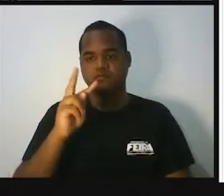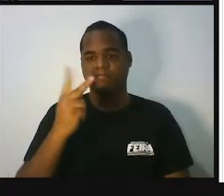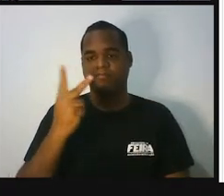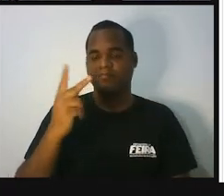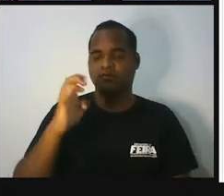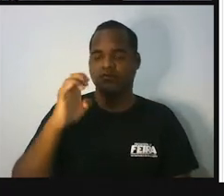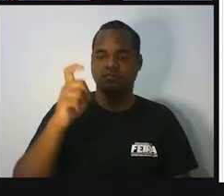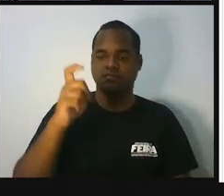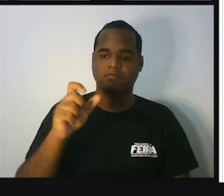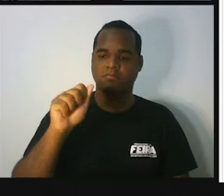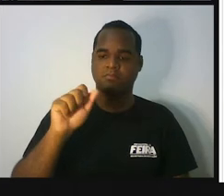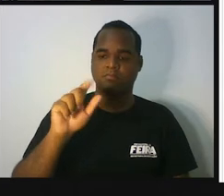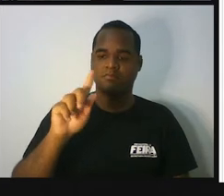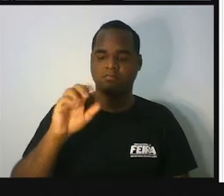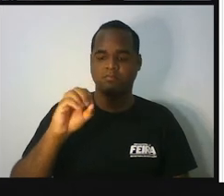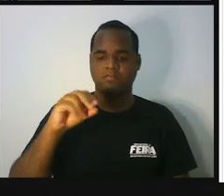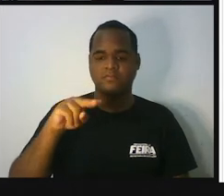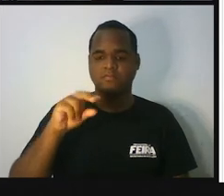Hexágono.